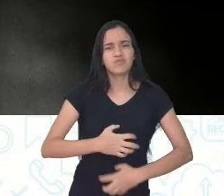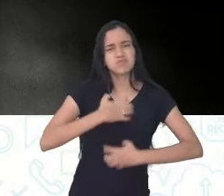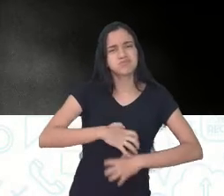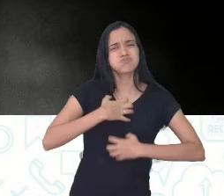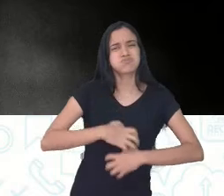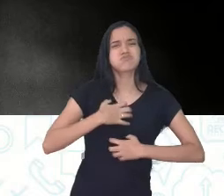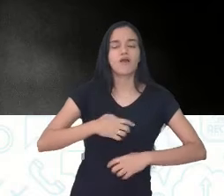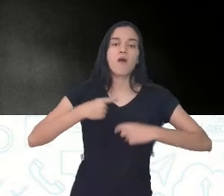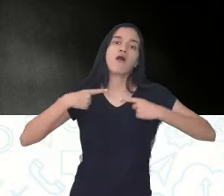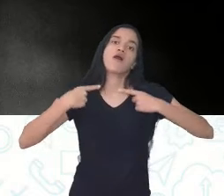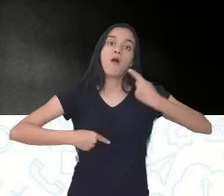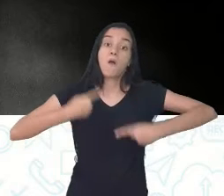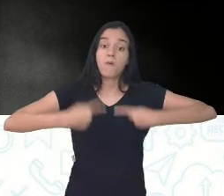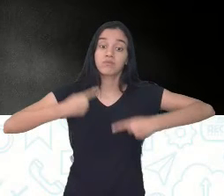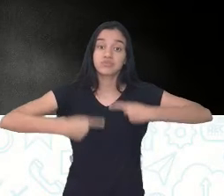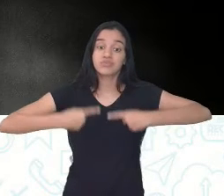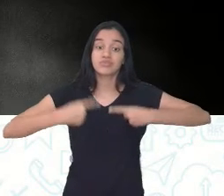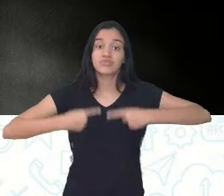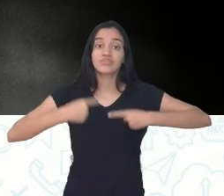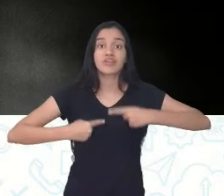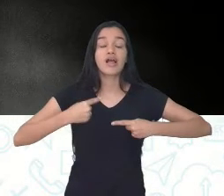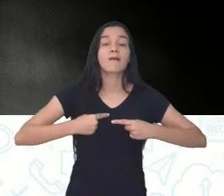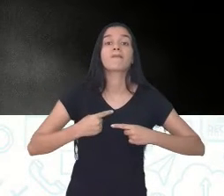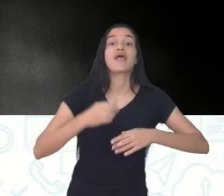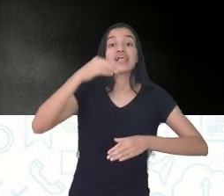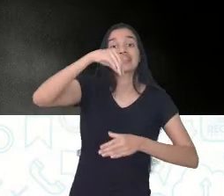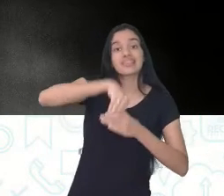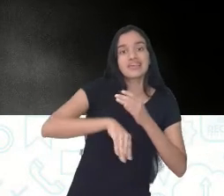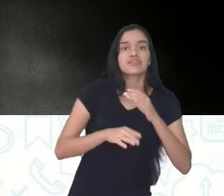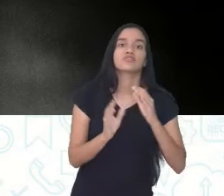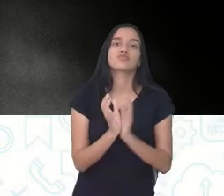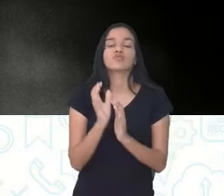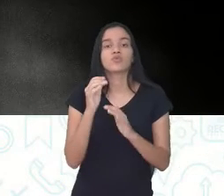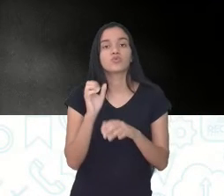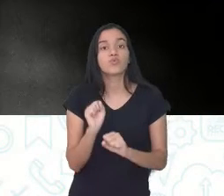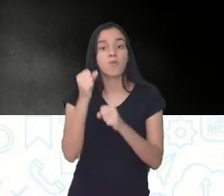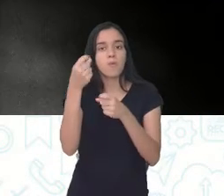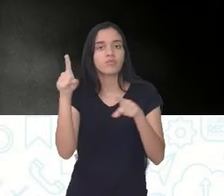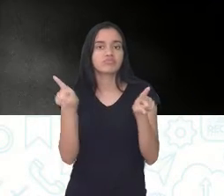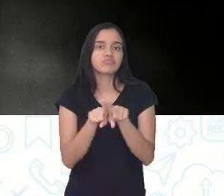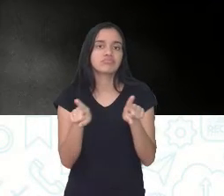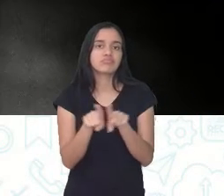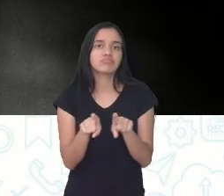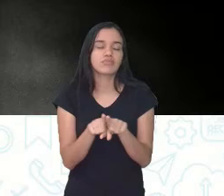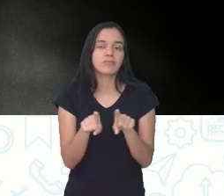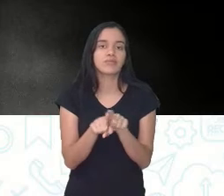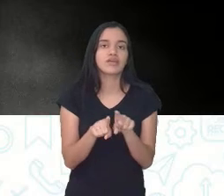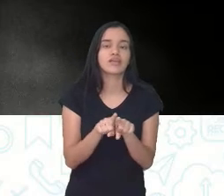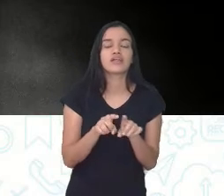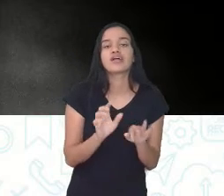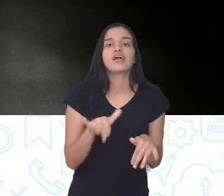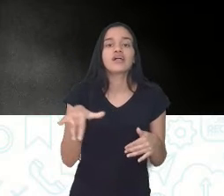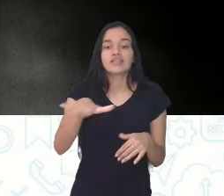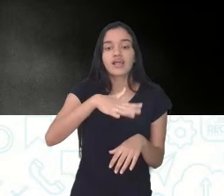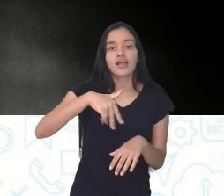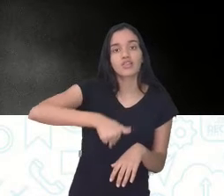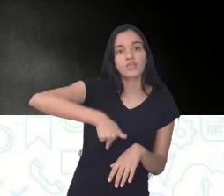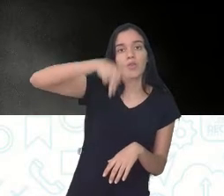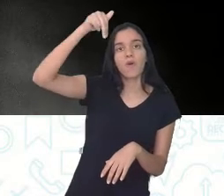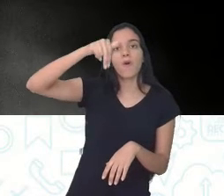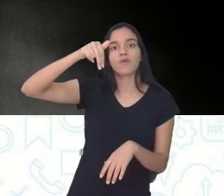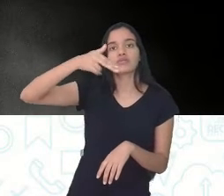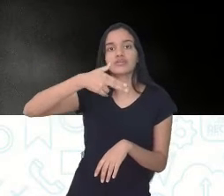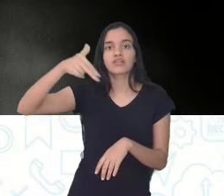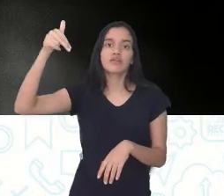oposições políticas internas, principalmente. E a gente vai ver, né, que na região norte e nordeste, professora